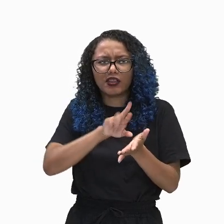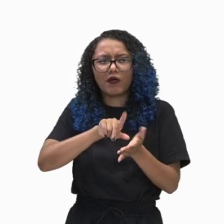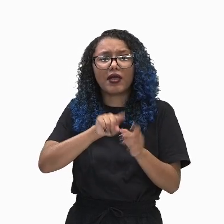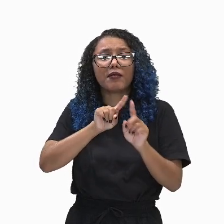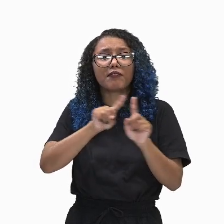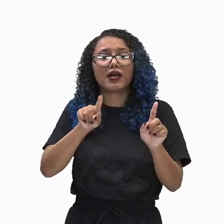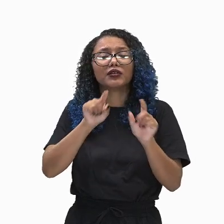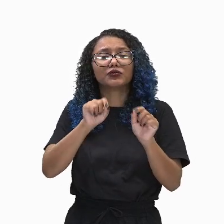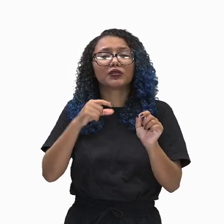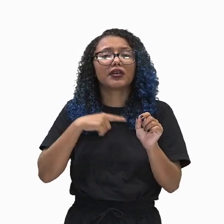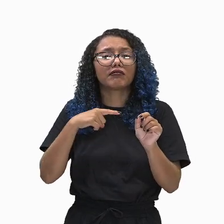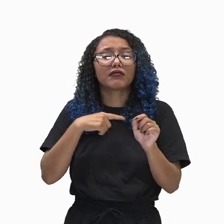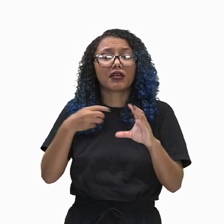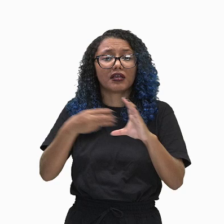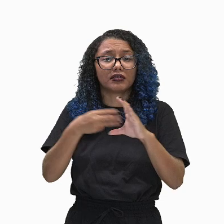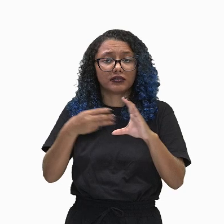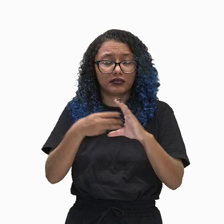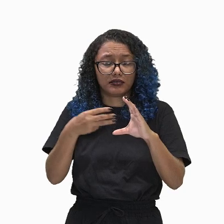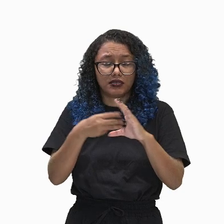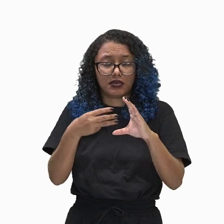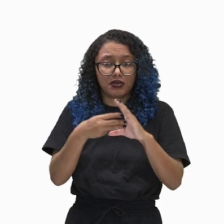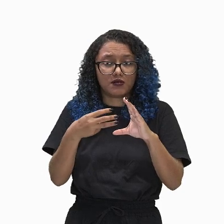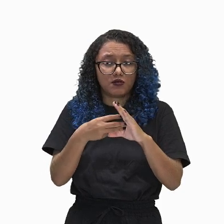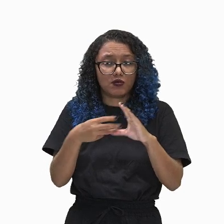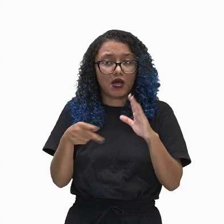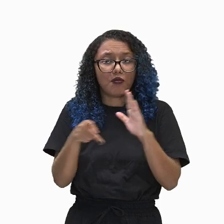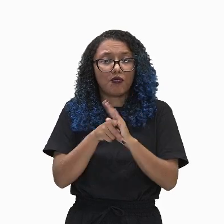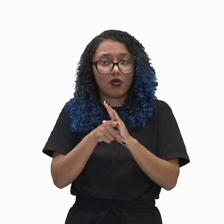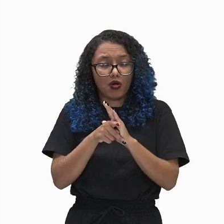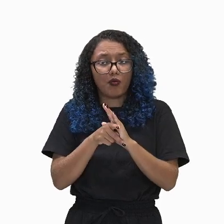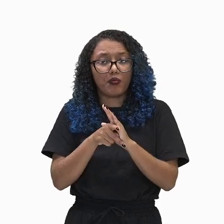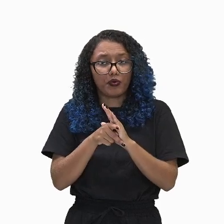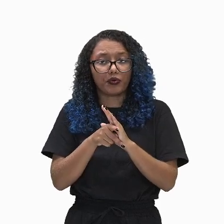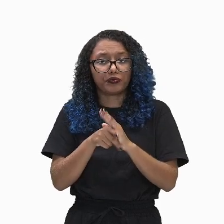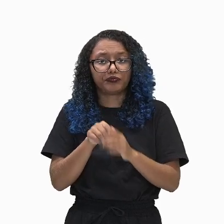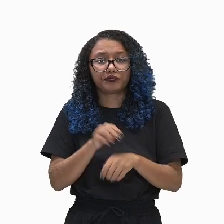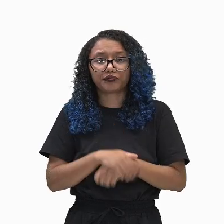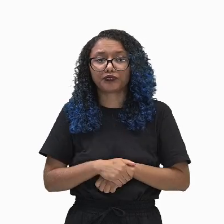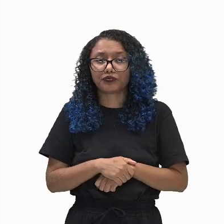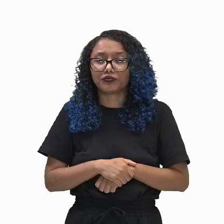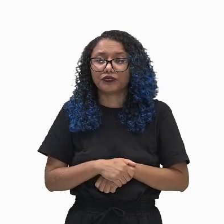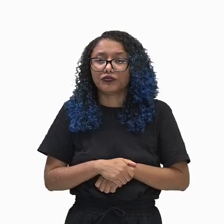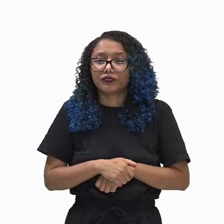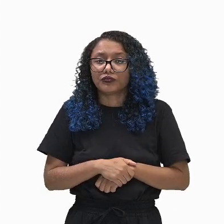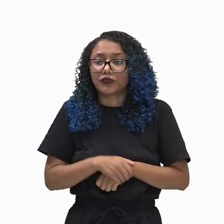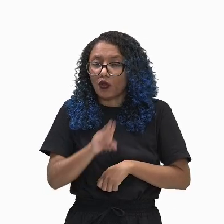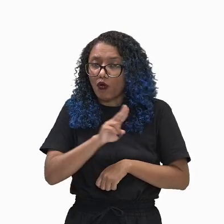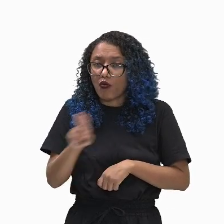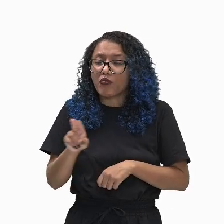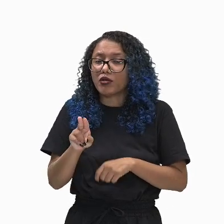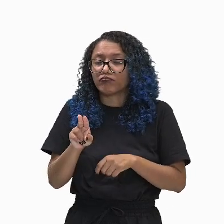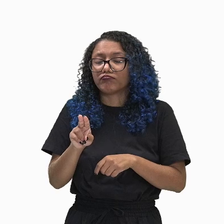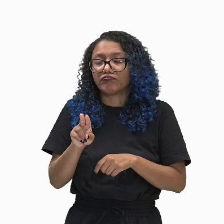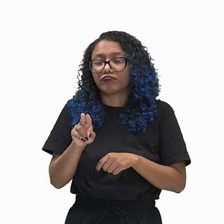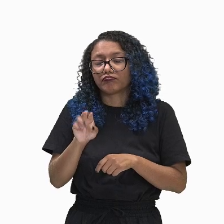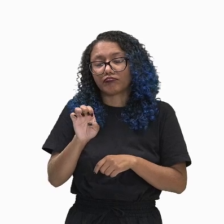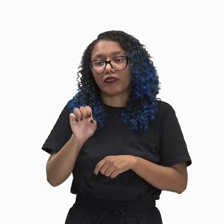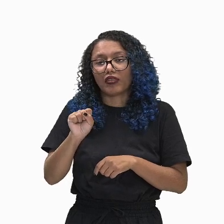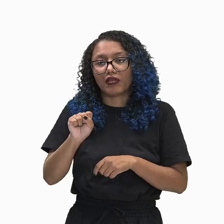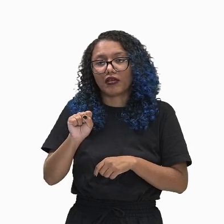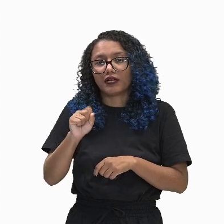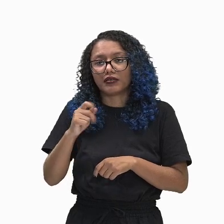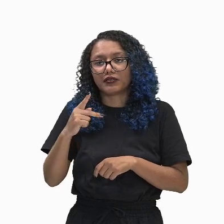da célula germinativa masculina, que é chamado de espermatozoide, que fecunda a